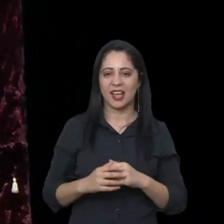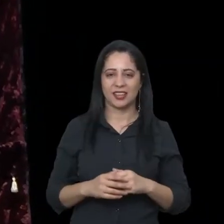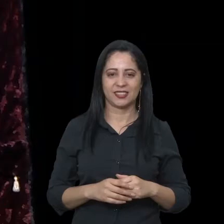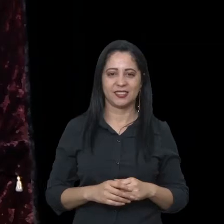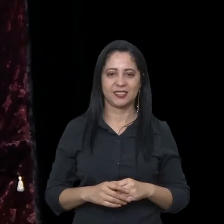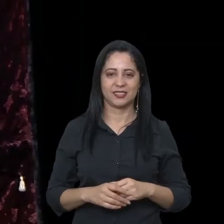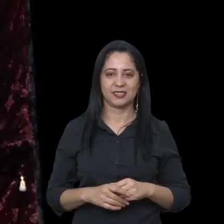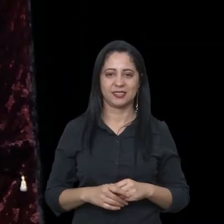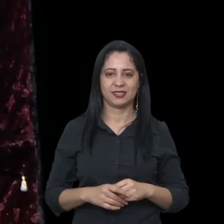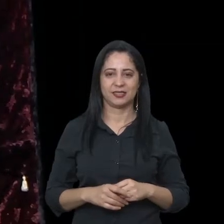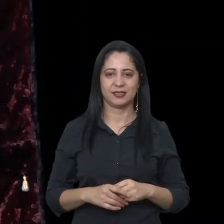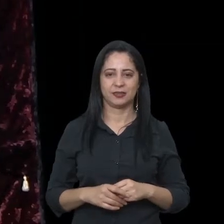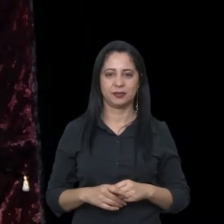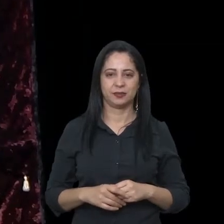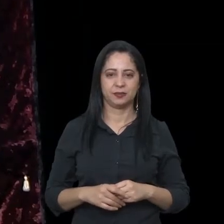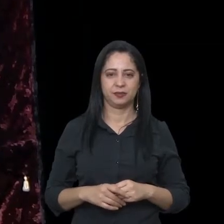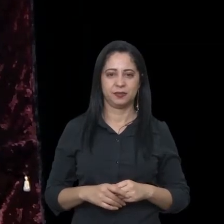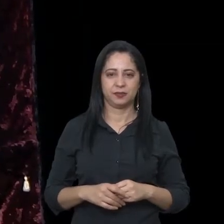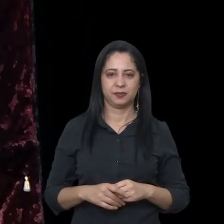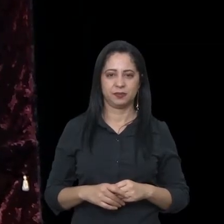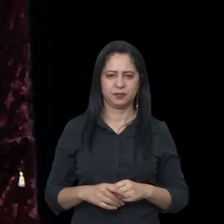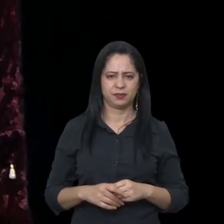pode acontecer.